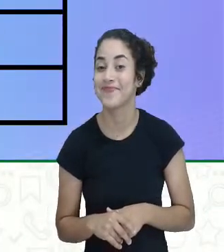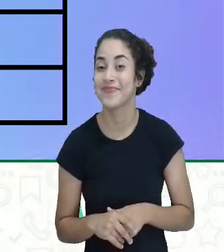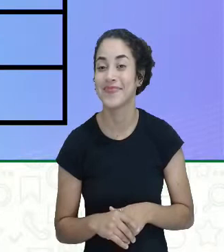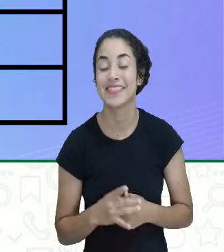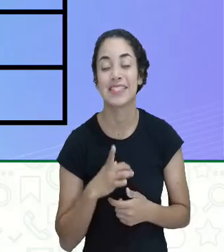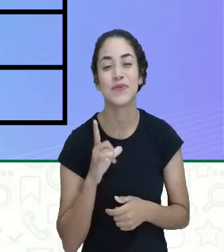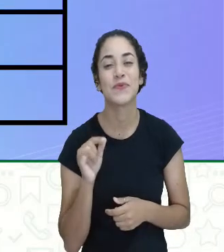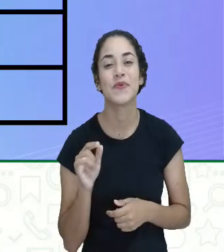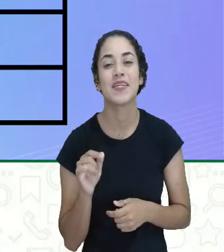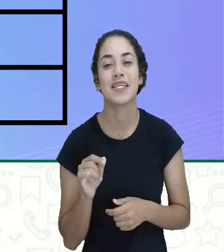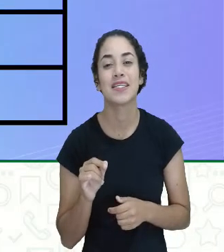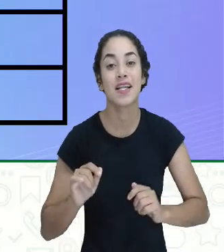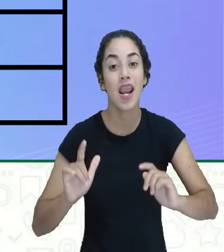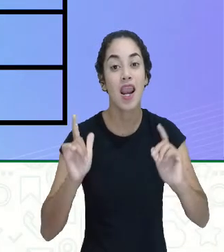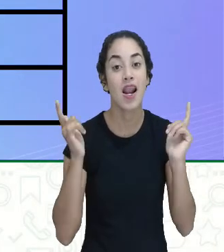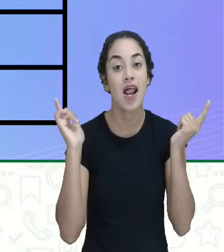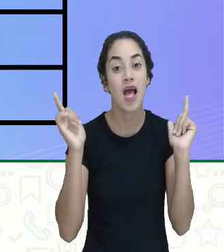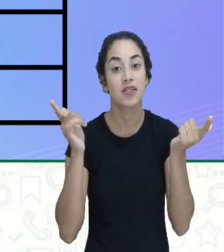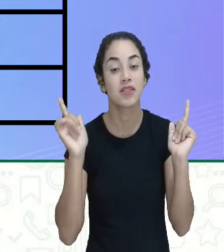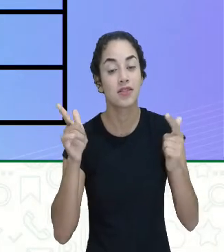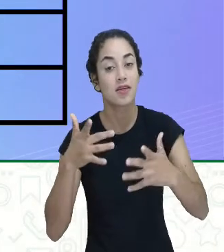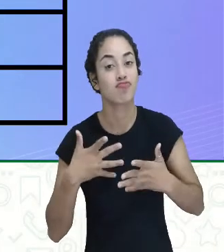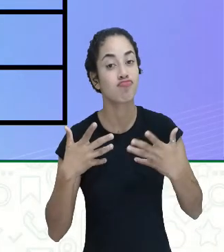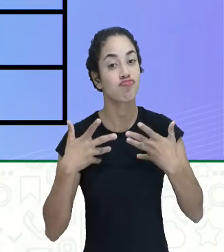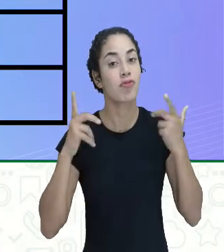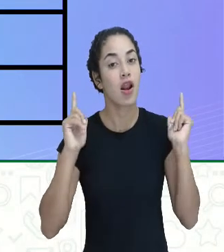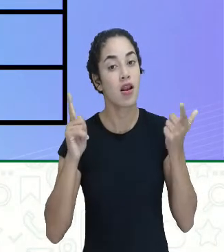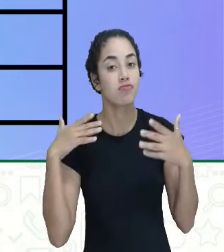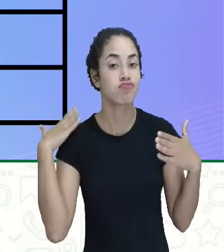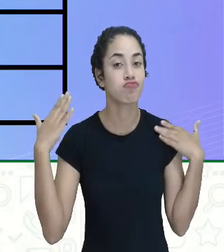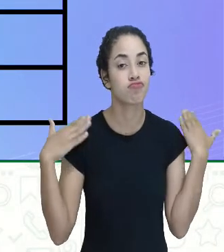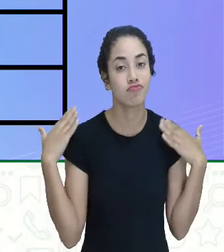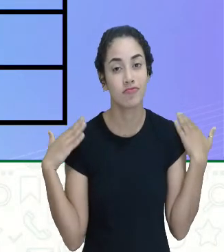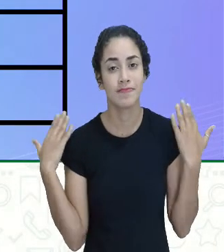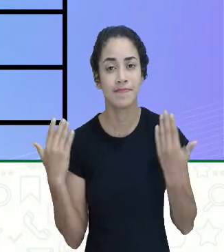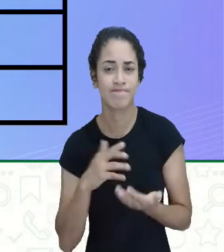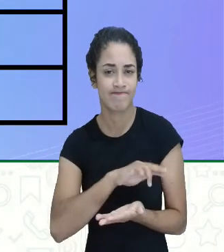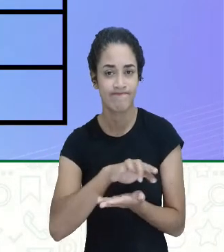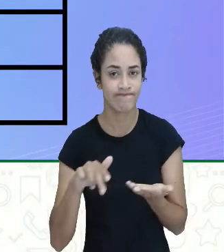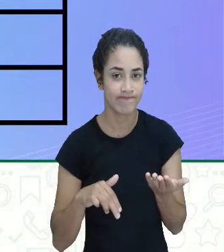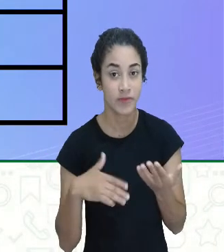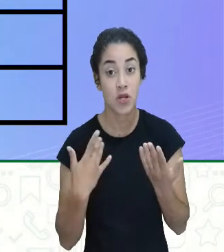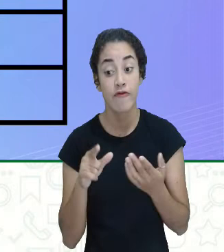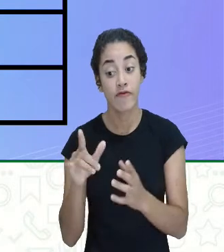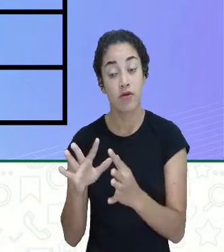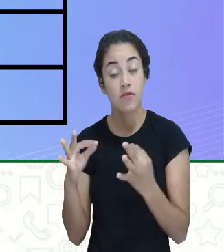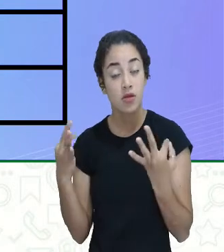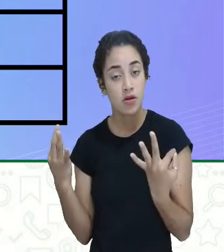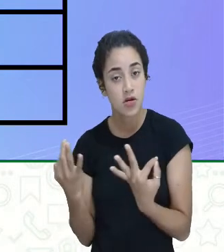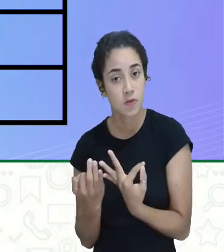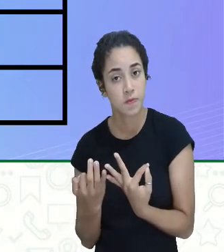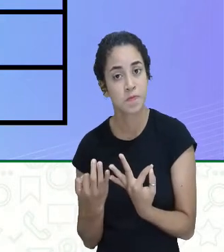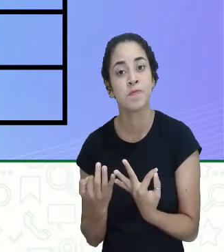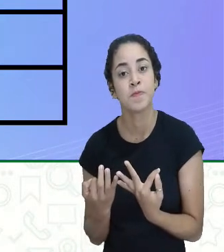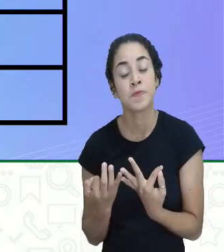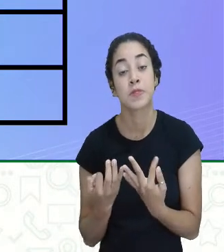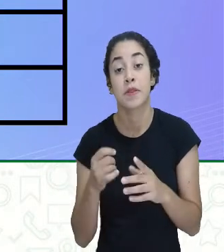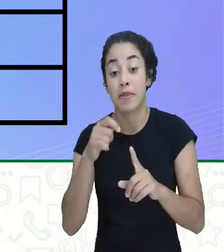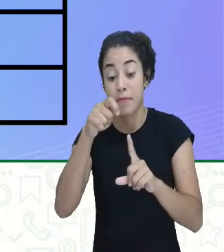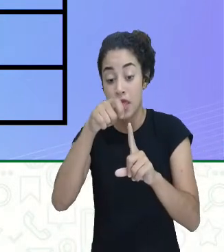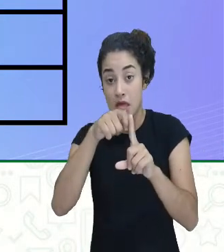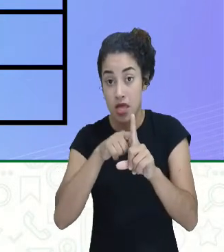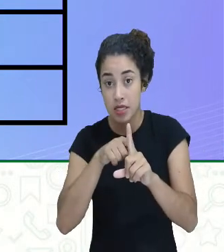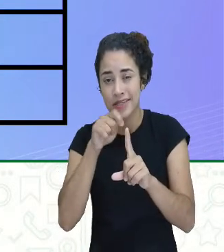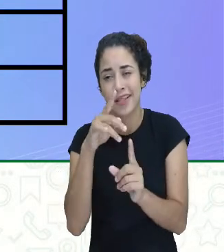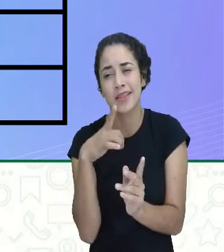só, eu vou ter o lazer. Então, essa família, né, ela ainda tem